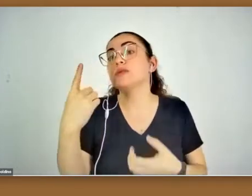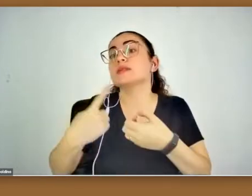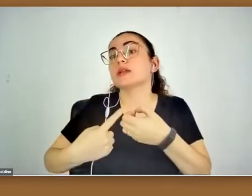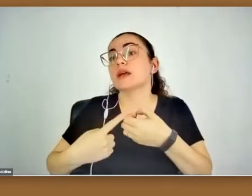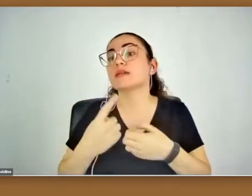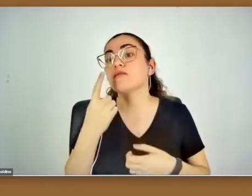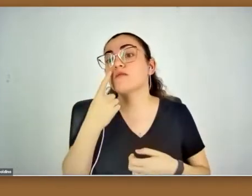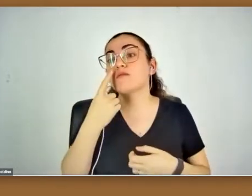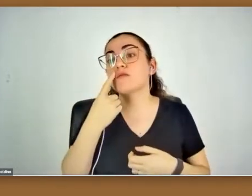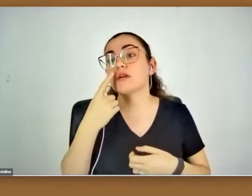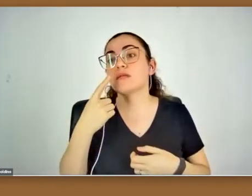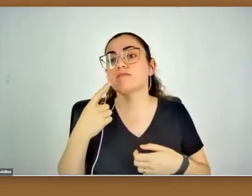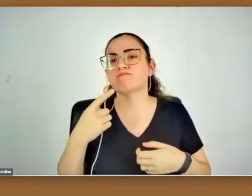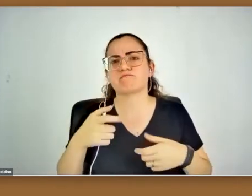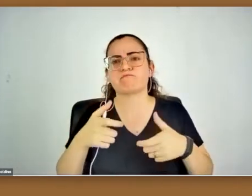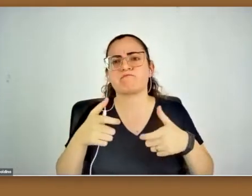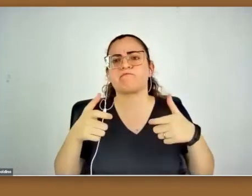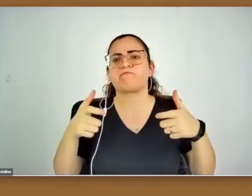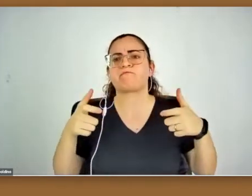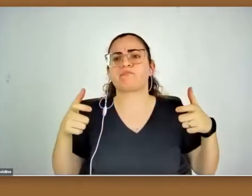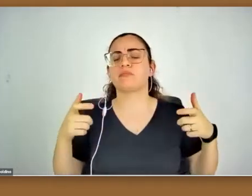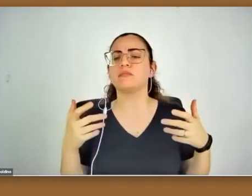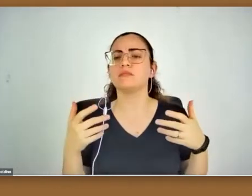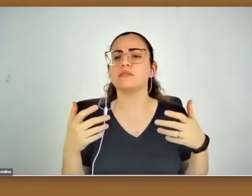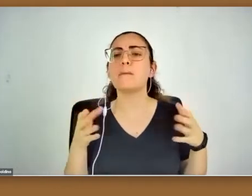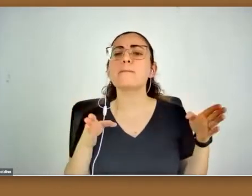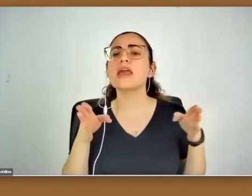Geralmente é no período de inverno ou de verão.